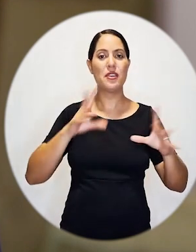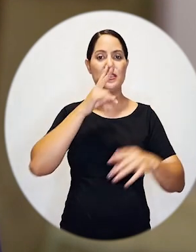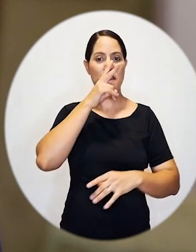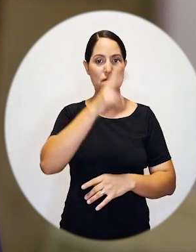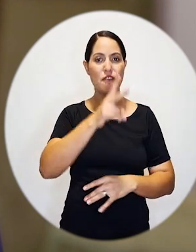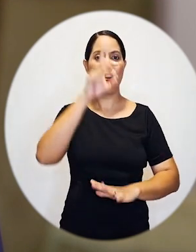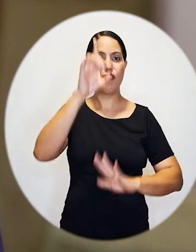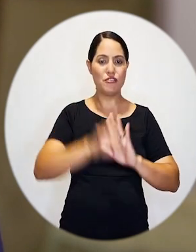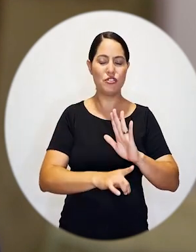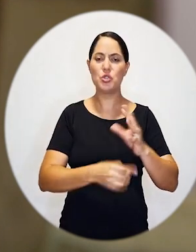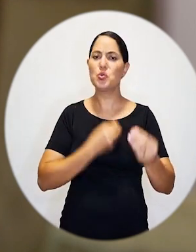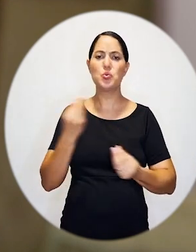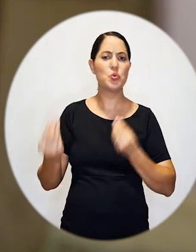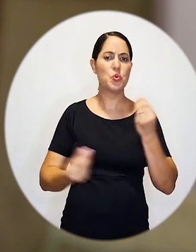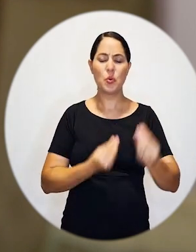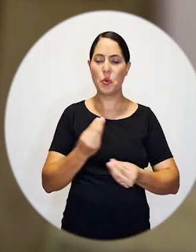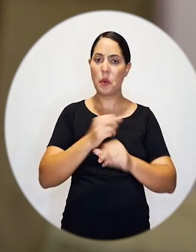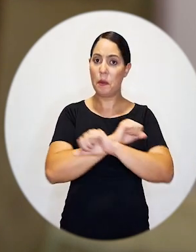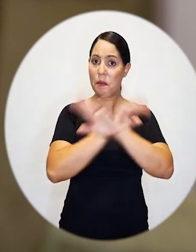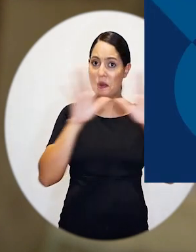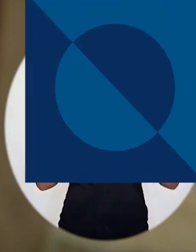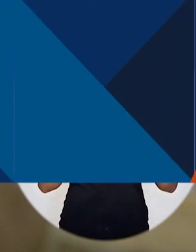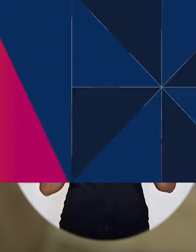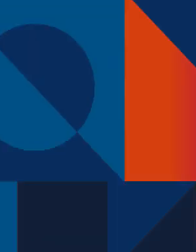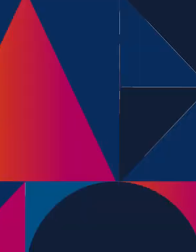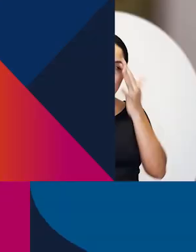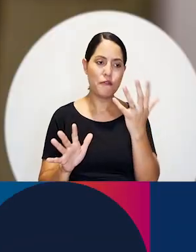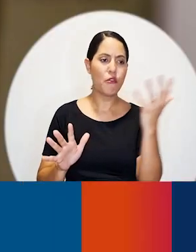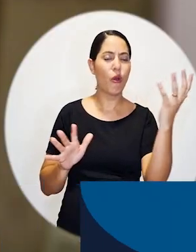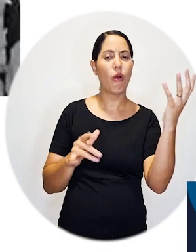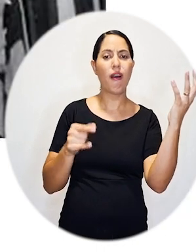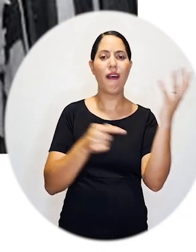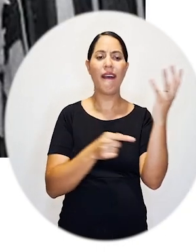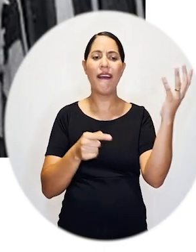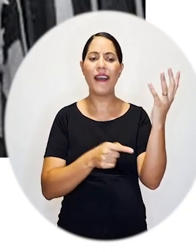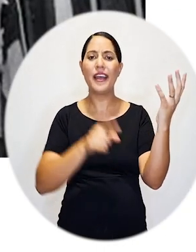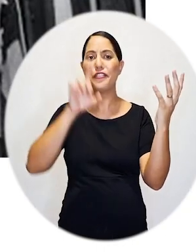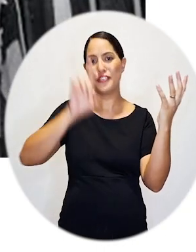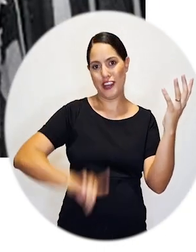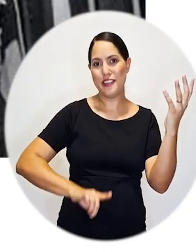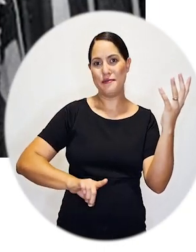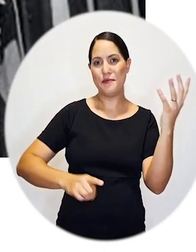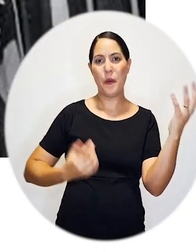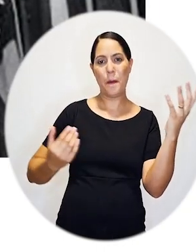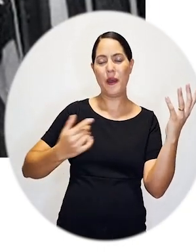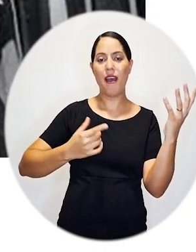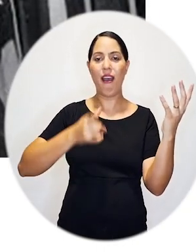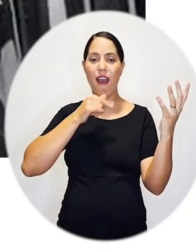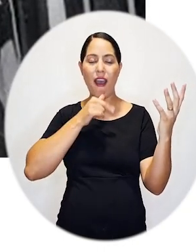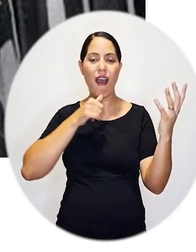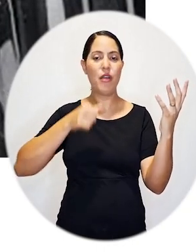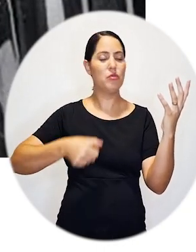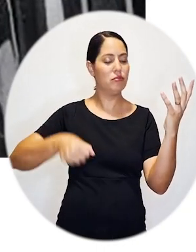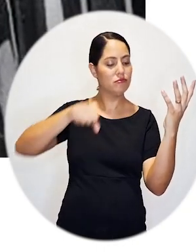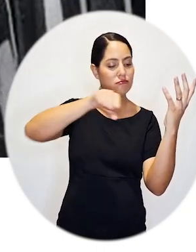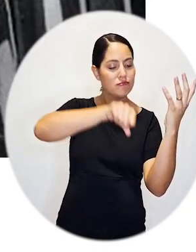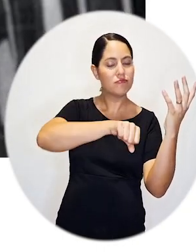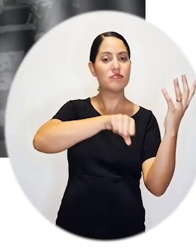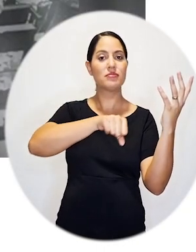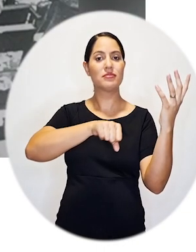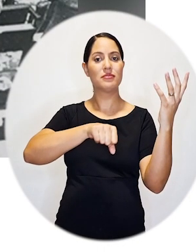regar a nossa democracia, o nosso Estado de Direito, como se rega uma planta frágil, mas uma planta que deve ser